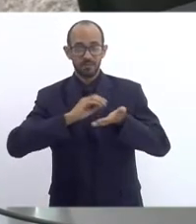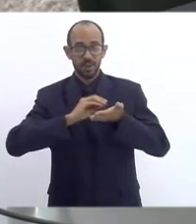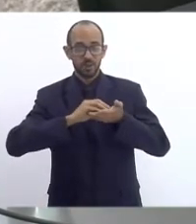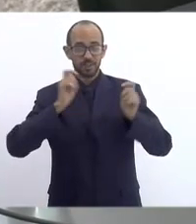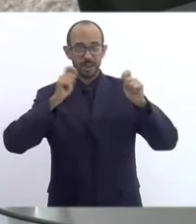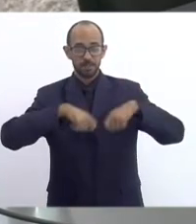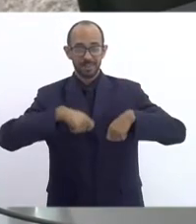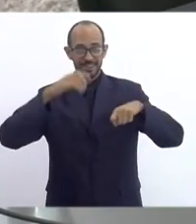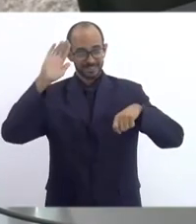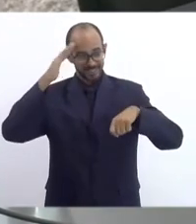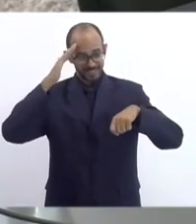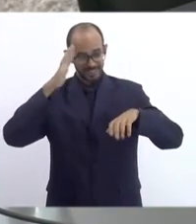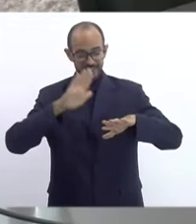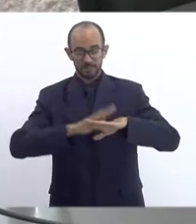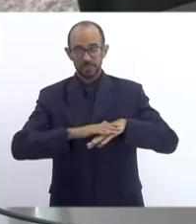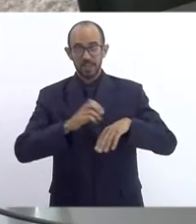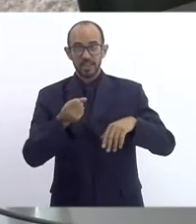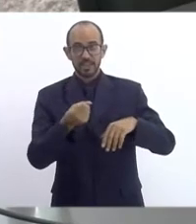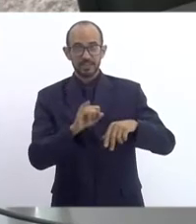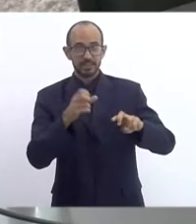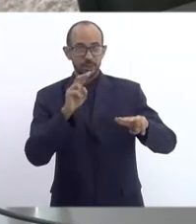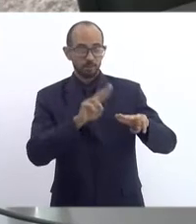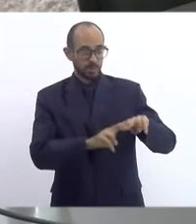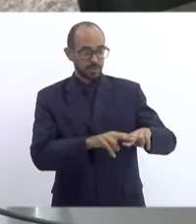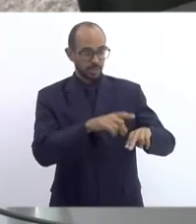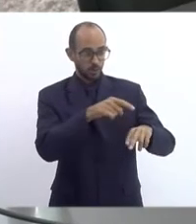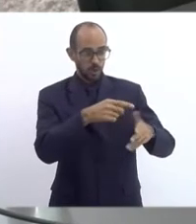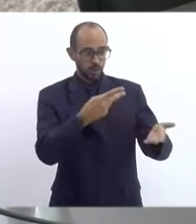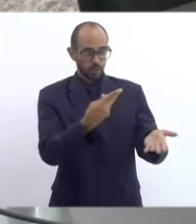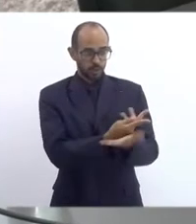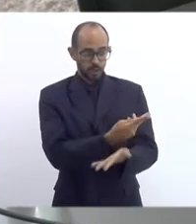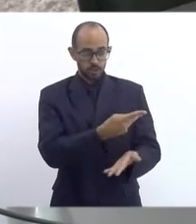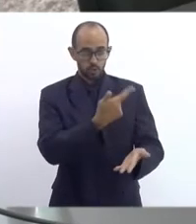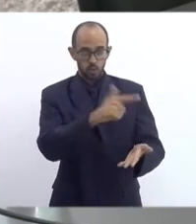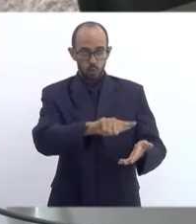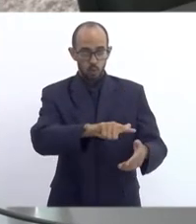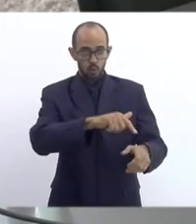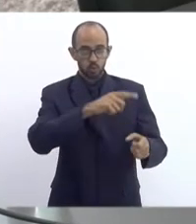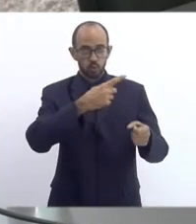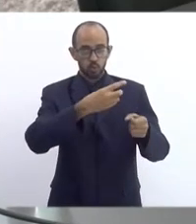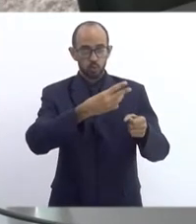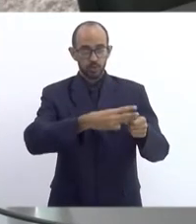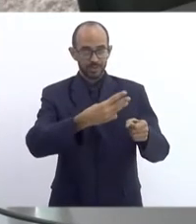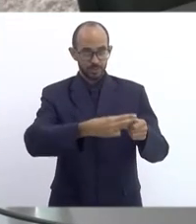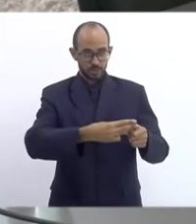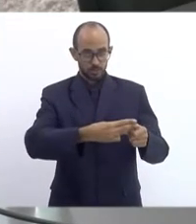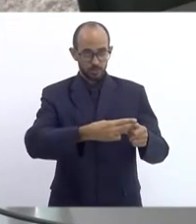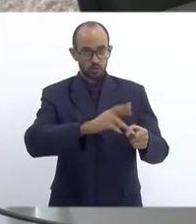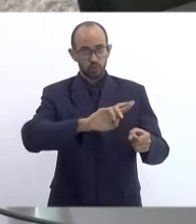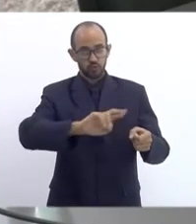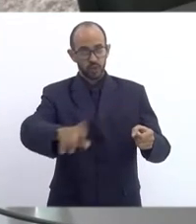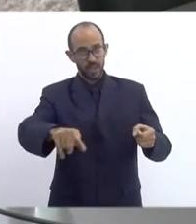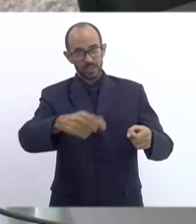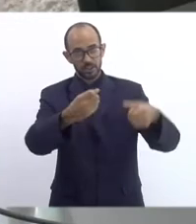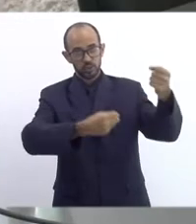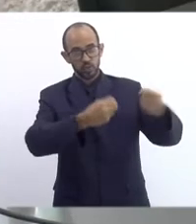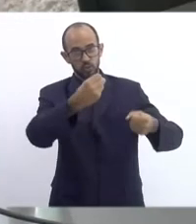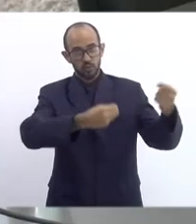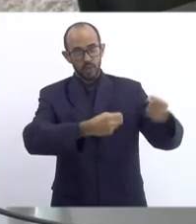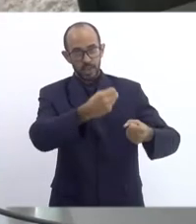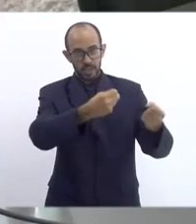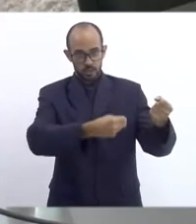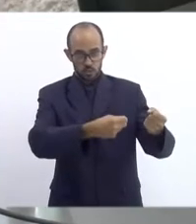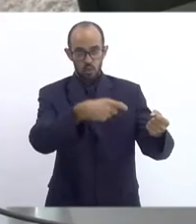interpretação. Quando a apreensão se der em município diverso daquele no qual o veículo foi emplacado,